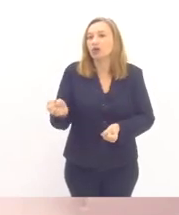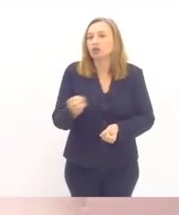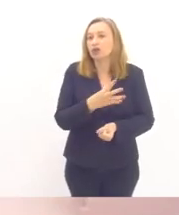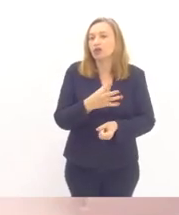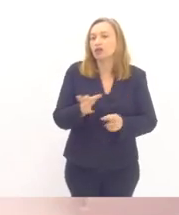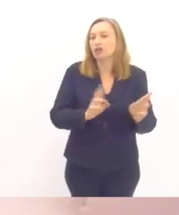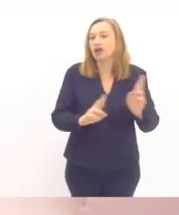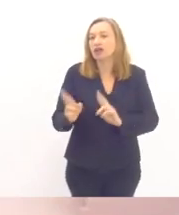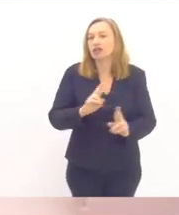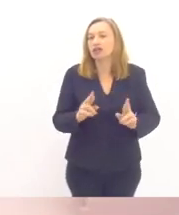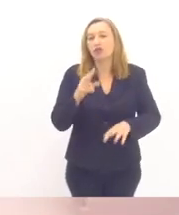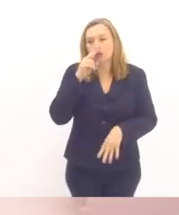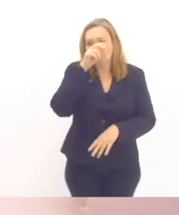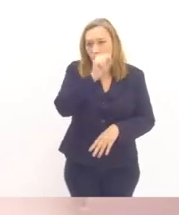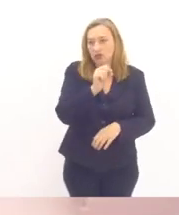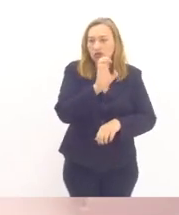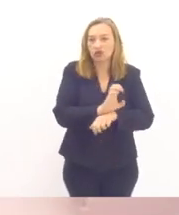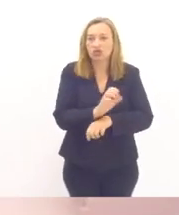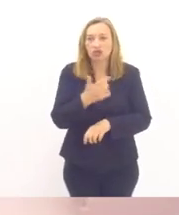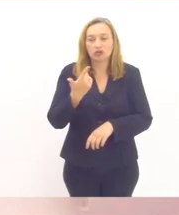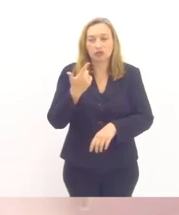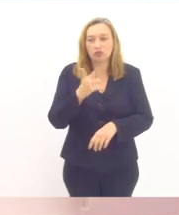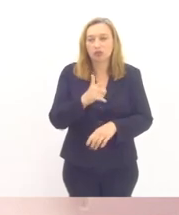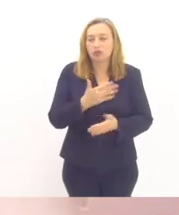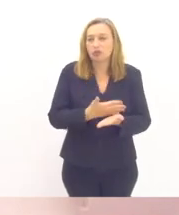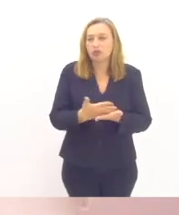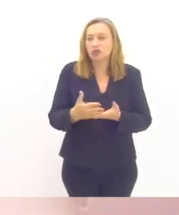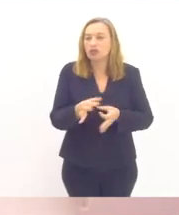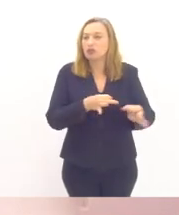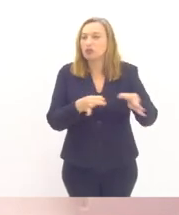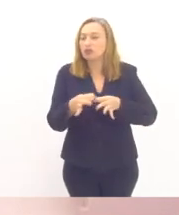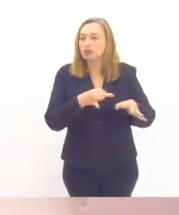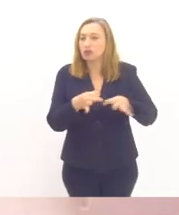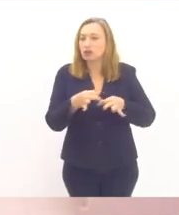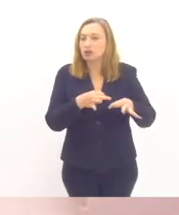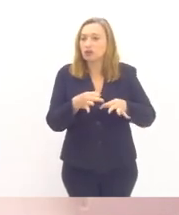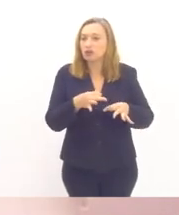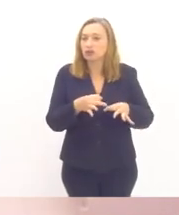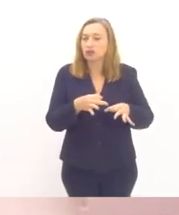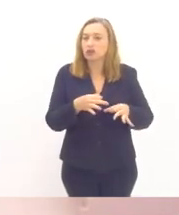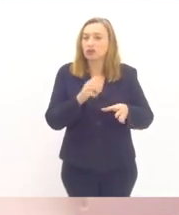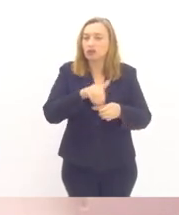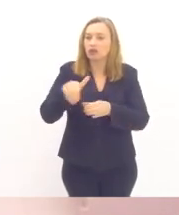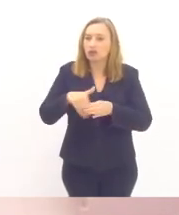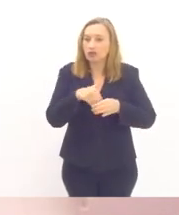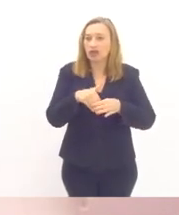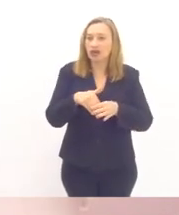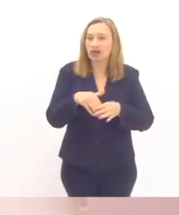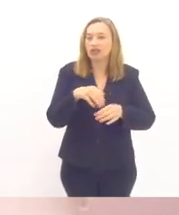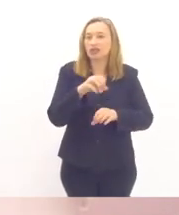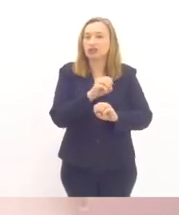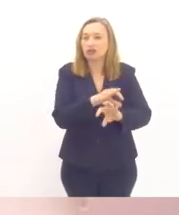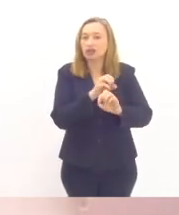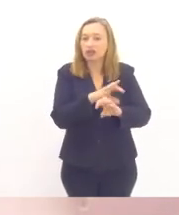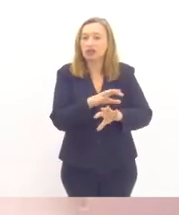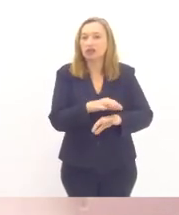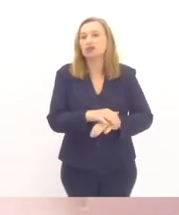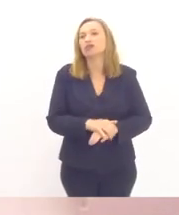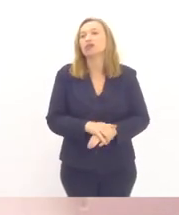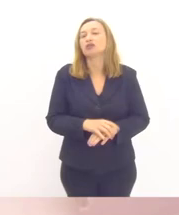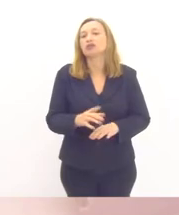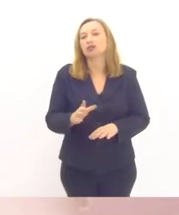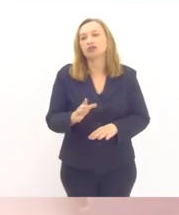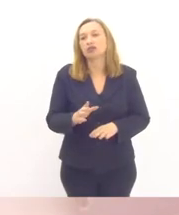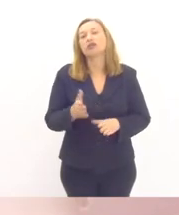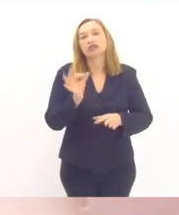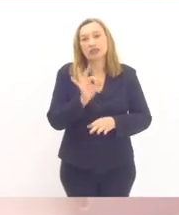de forças no Estado. Né? A gente não começou ainda a votar o Plano Estadual de Educação aqui na Assembleia, ele já veio para cá, depois de longo e tenebroso inverno, mas,